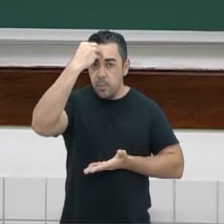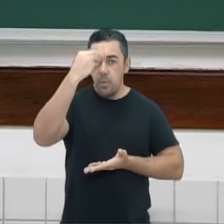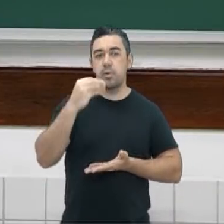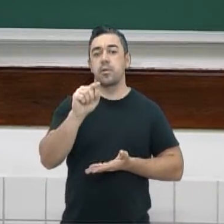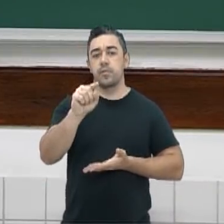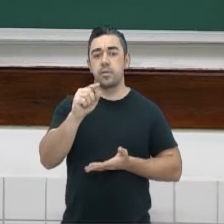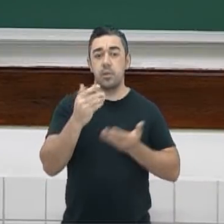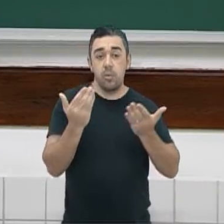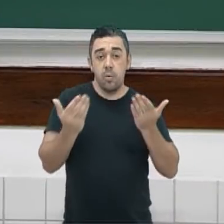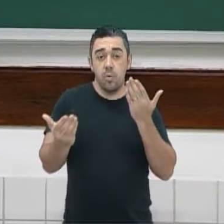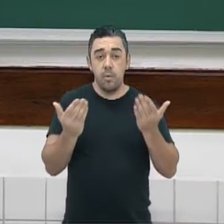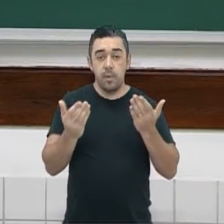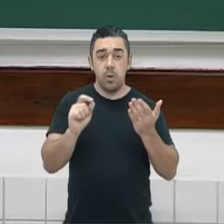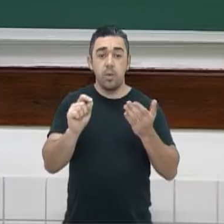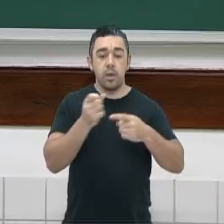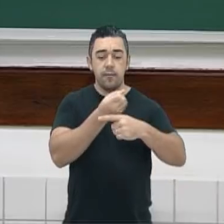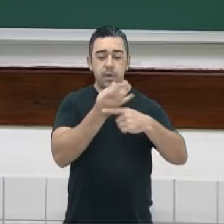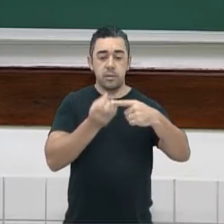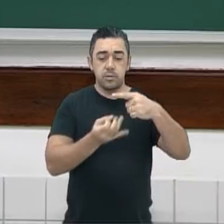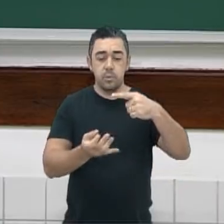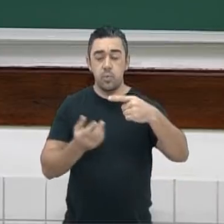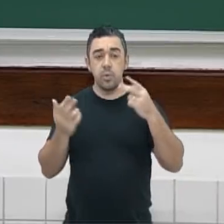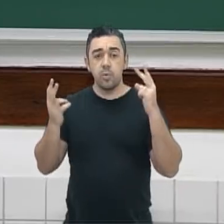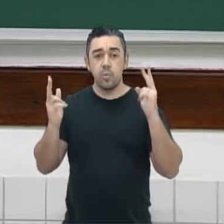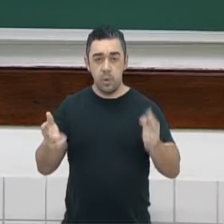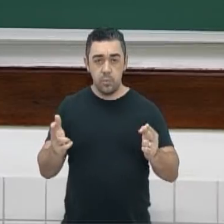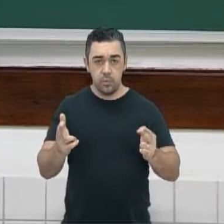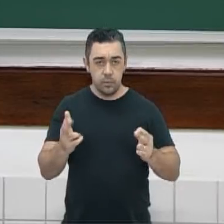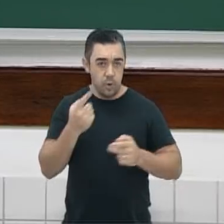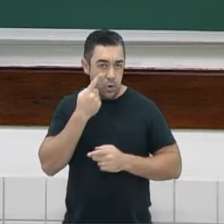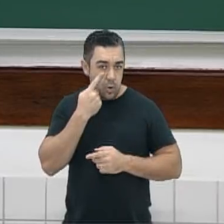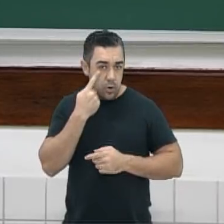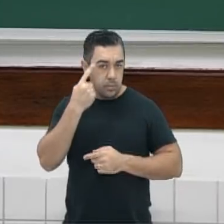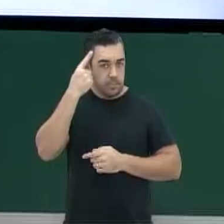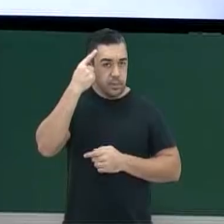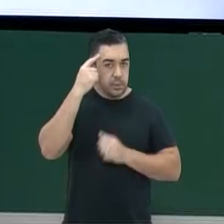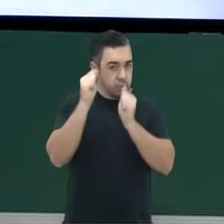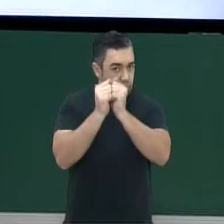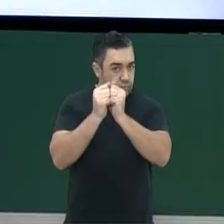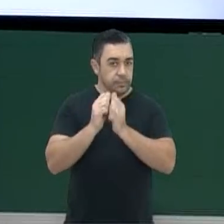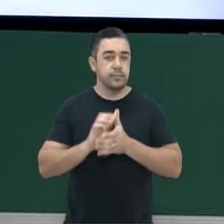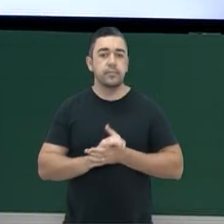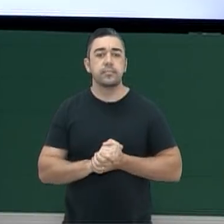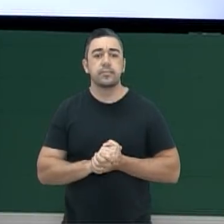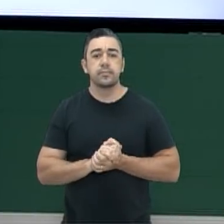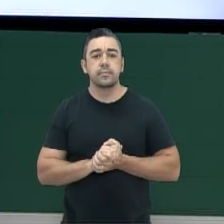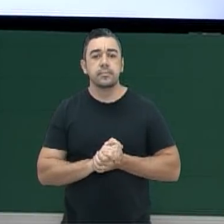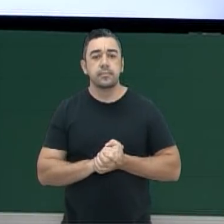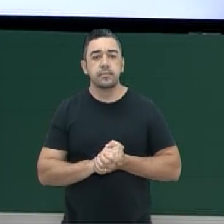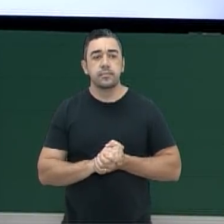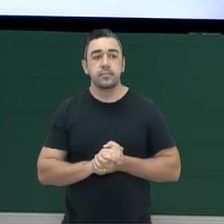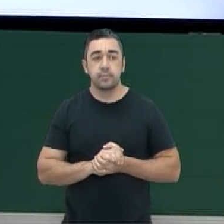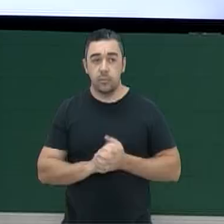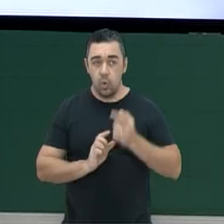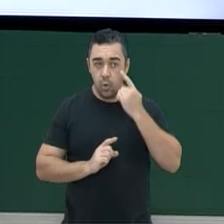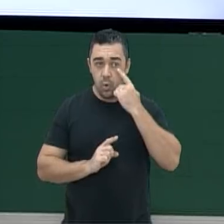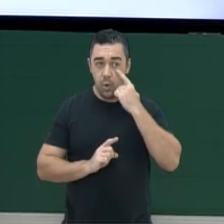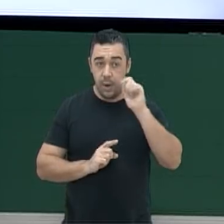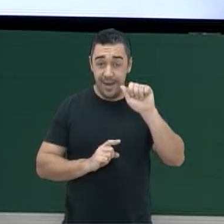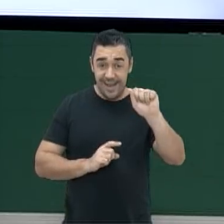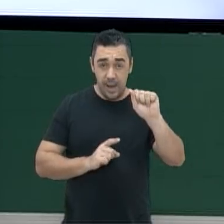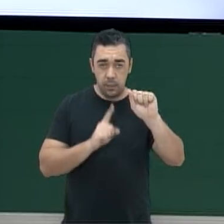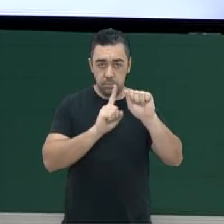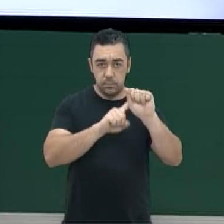comparar frações que estão divididas em partes iguais. Vamos pensar aqui então? A letra A, vamos para a nossa